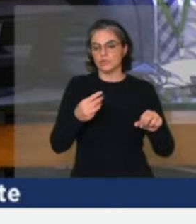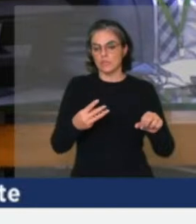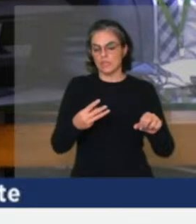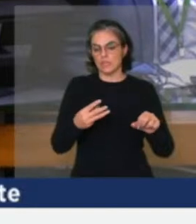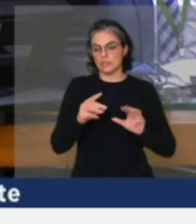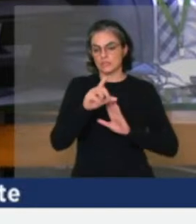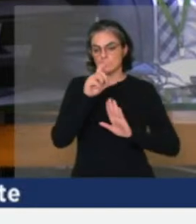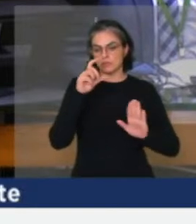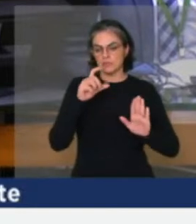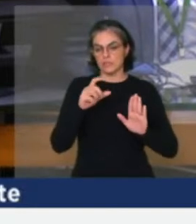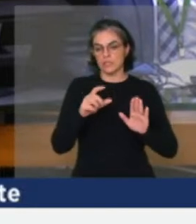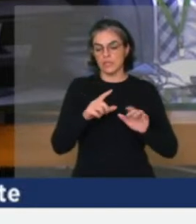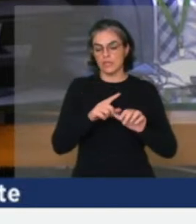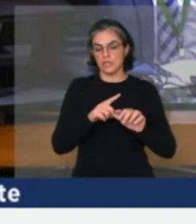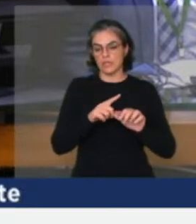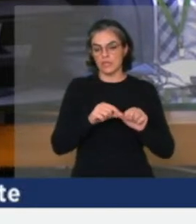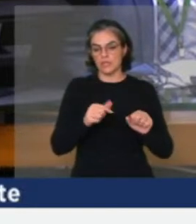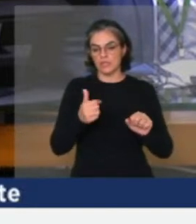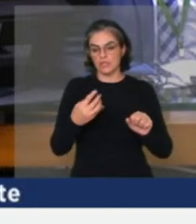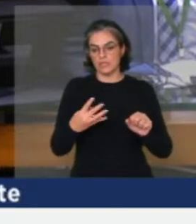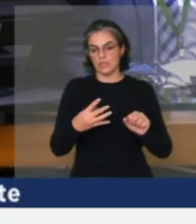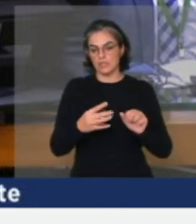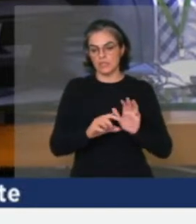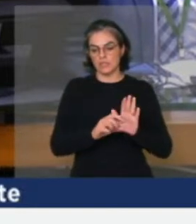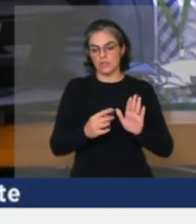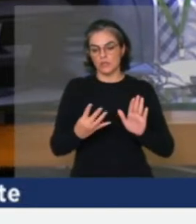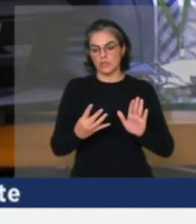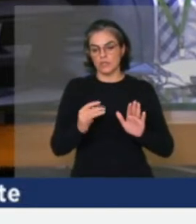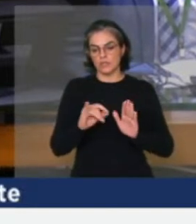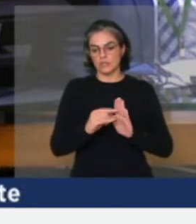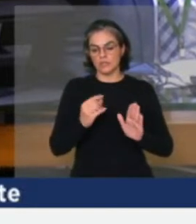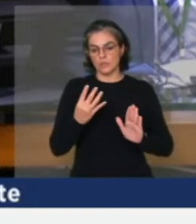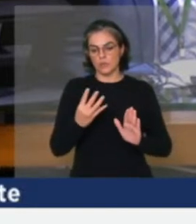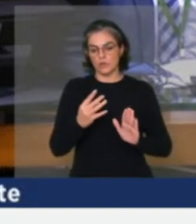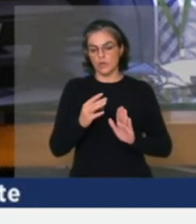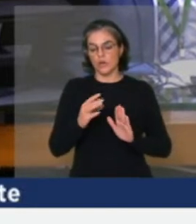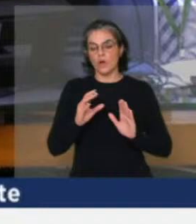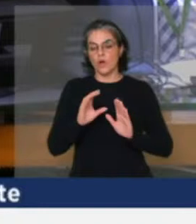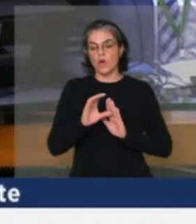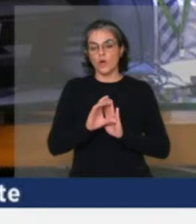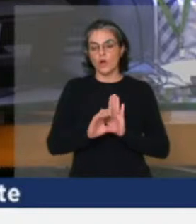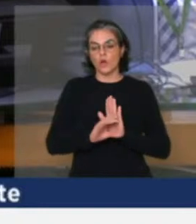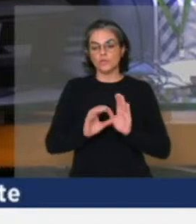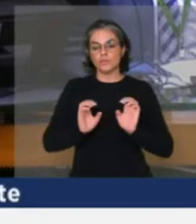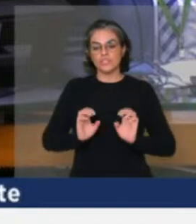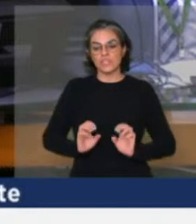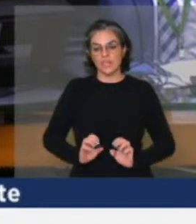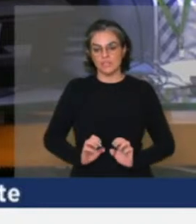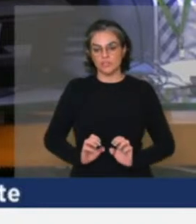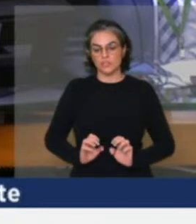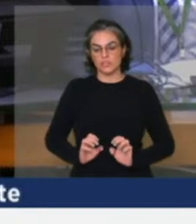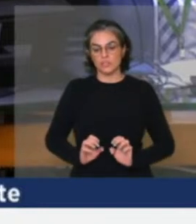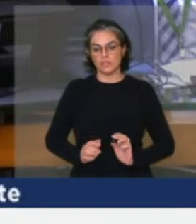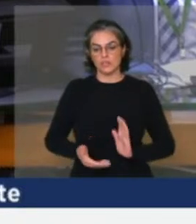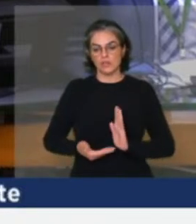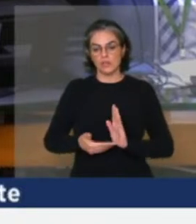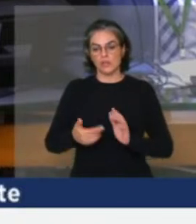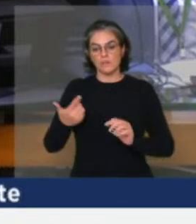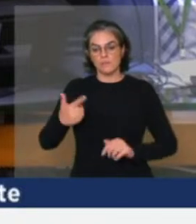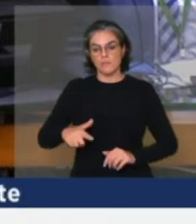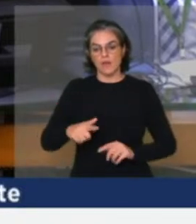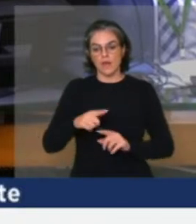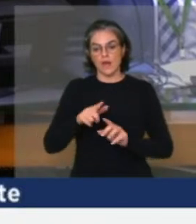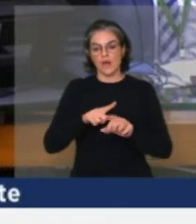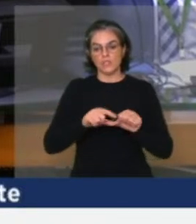e 14, parágrafo 4º, inciso 4 do Código de Ética e Decoro Parlamentar, em harmonia com o disposto no artigo 109,